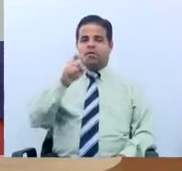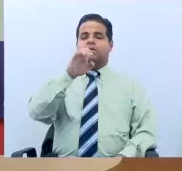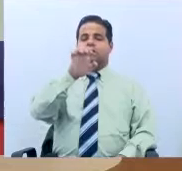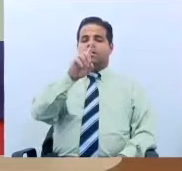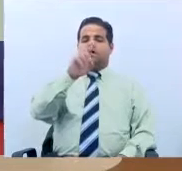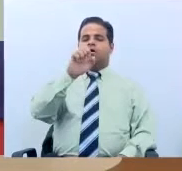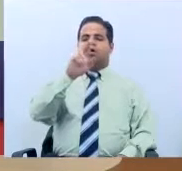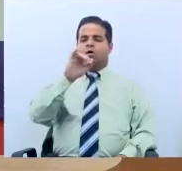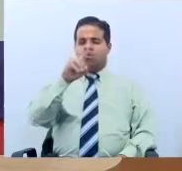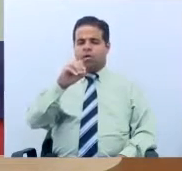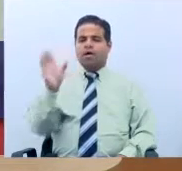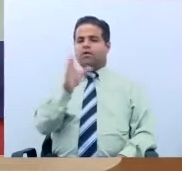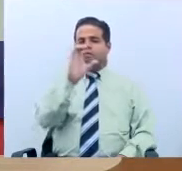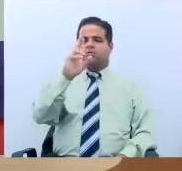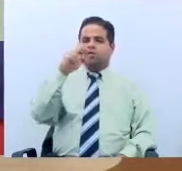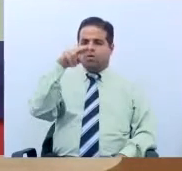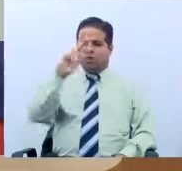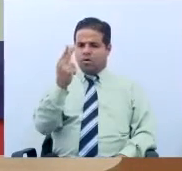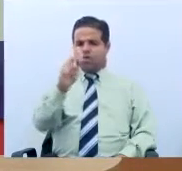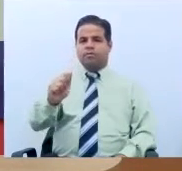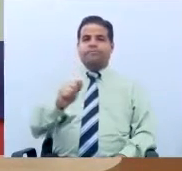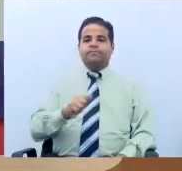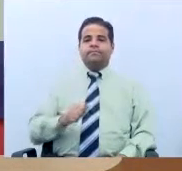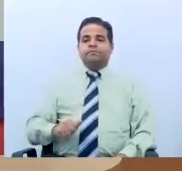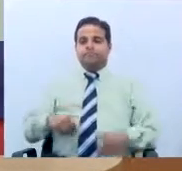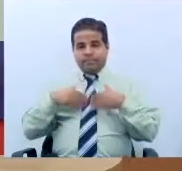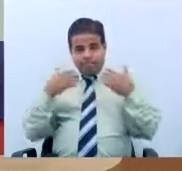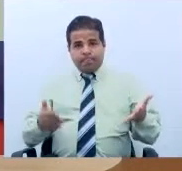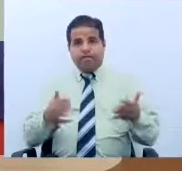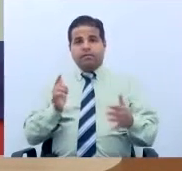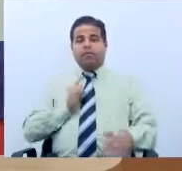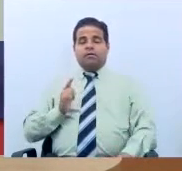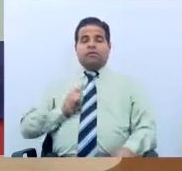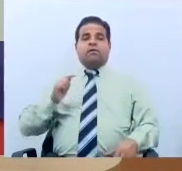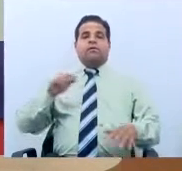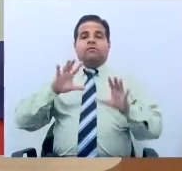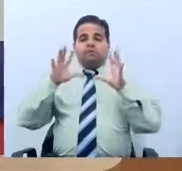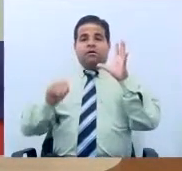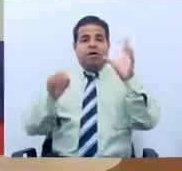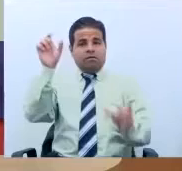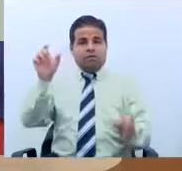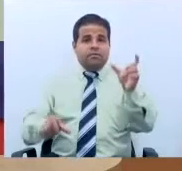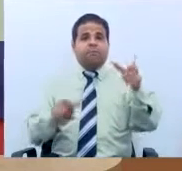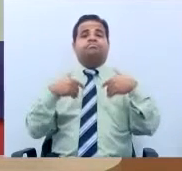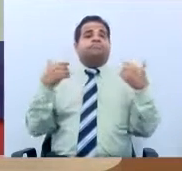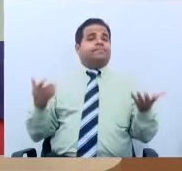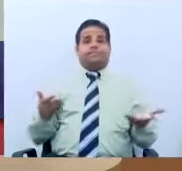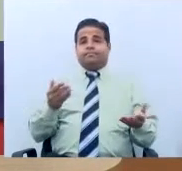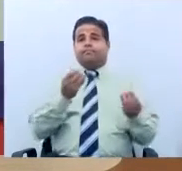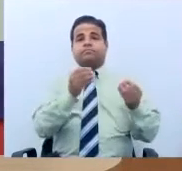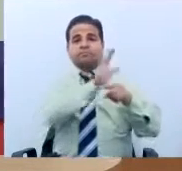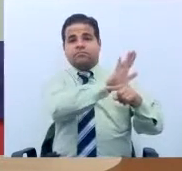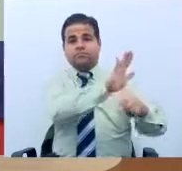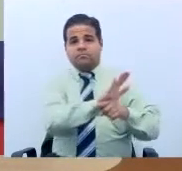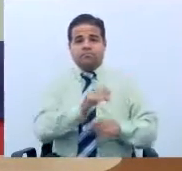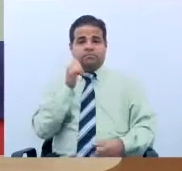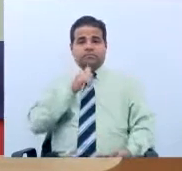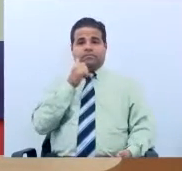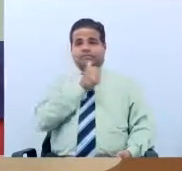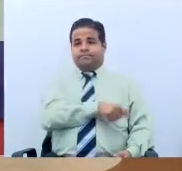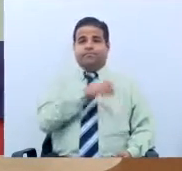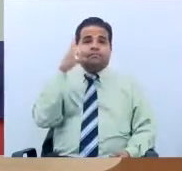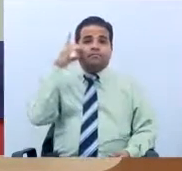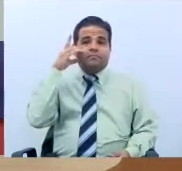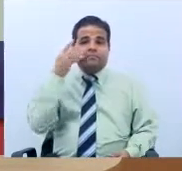Cunha, como o presidente Renan Calheiro. Qual moral tem estes homens para julgar uma mulher da estatura de